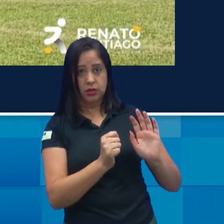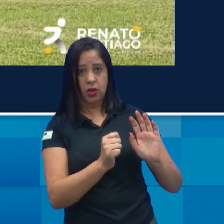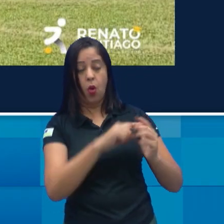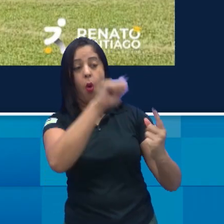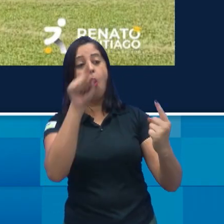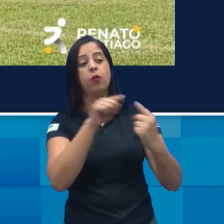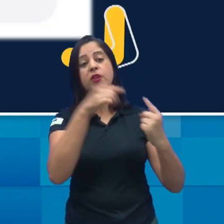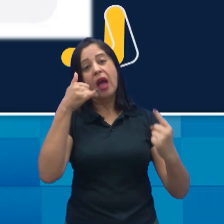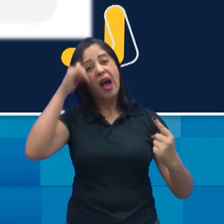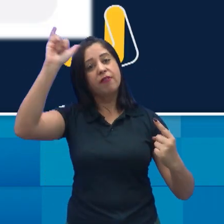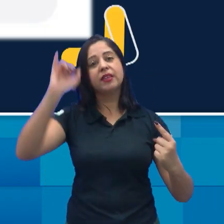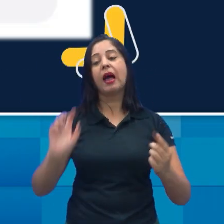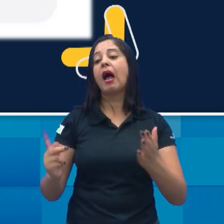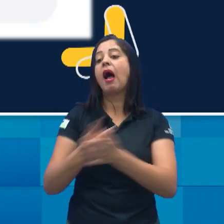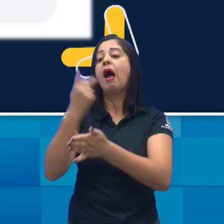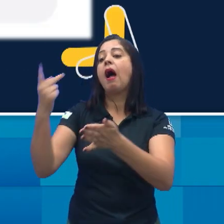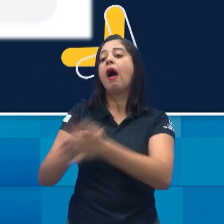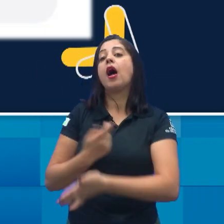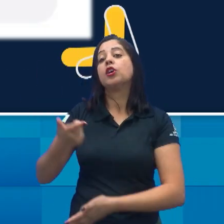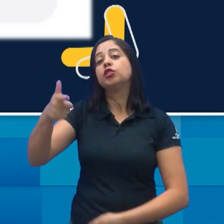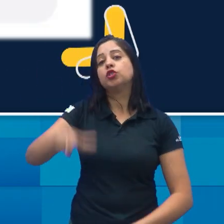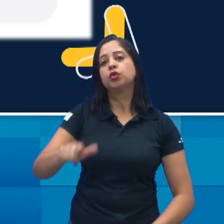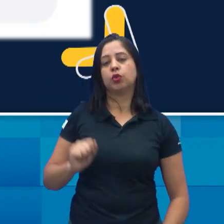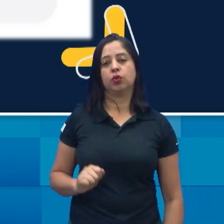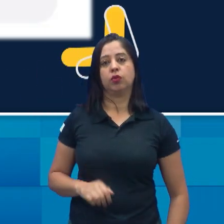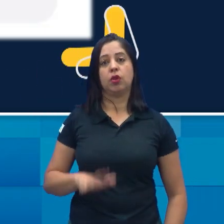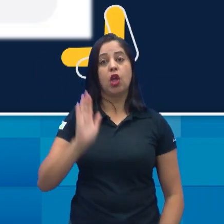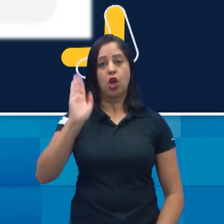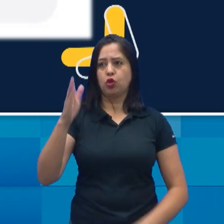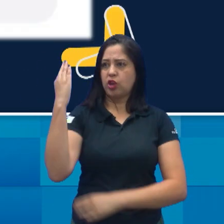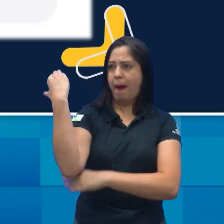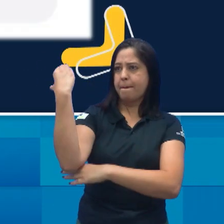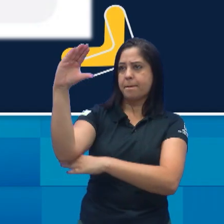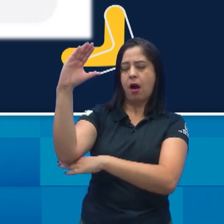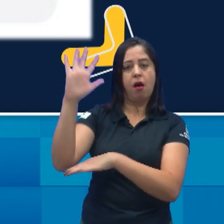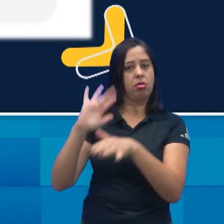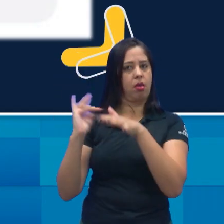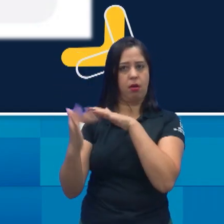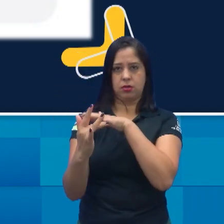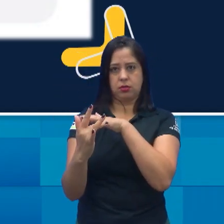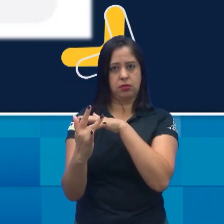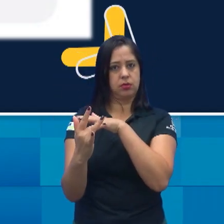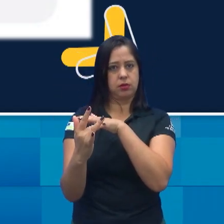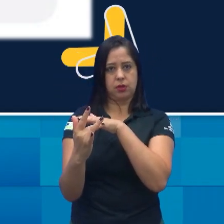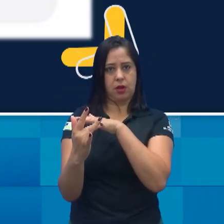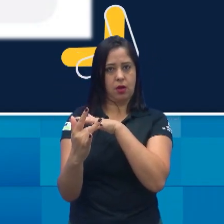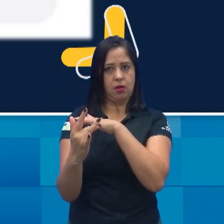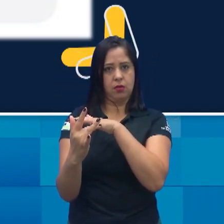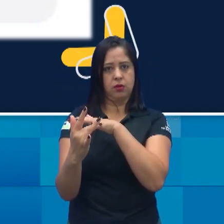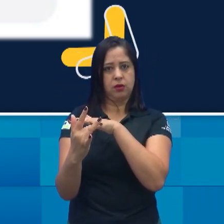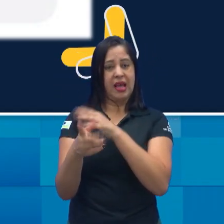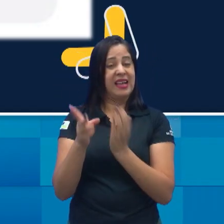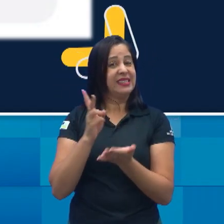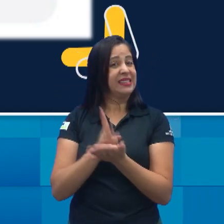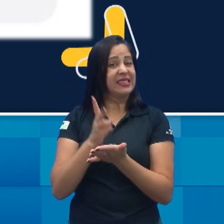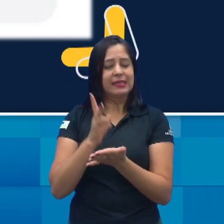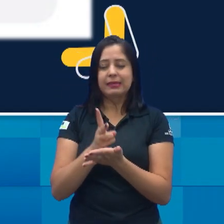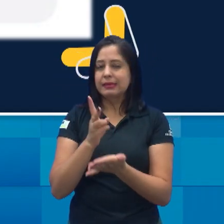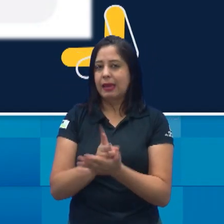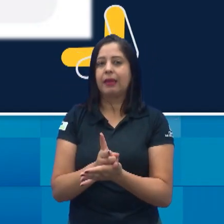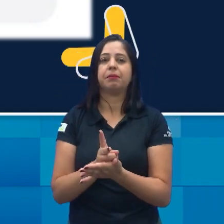volte a acontecer. Divulguei isso na rede social, logicamente, sempre ainda